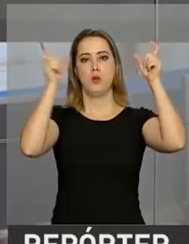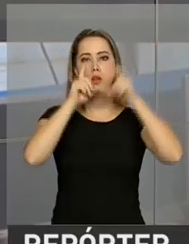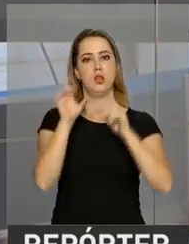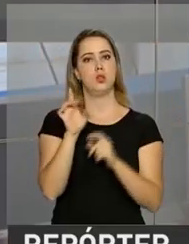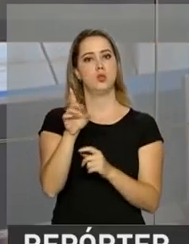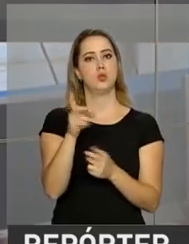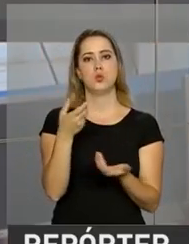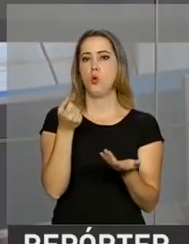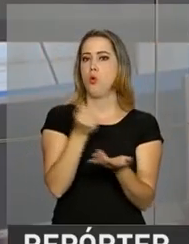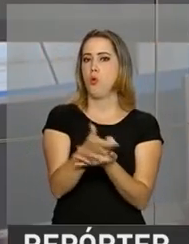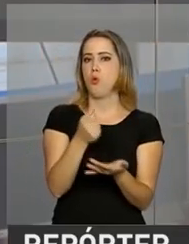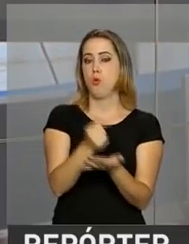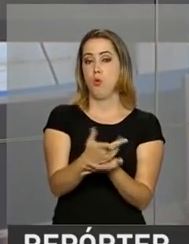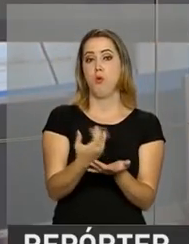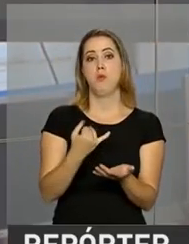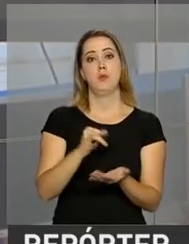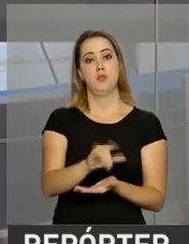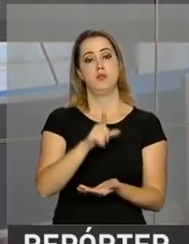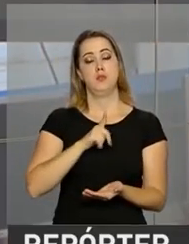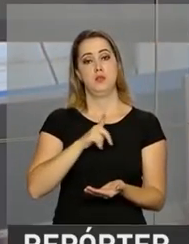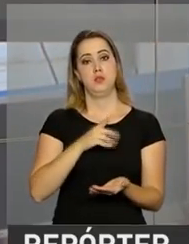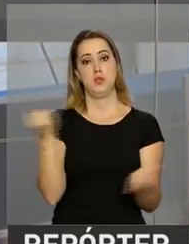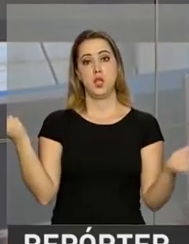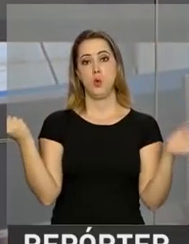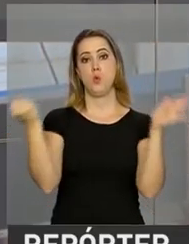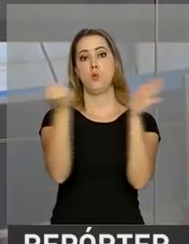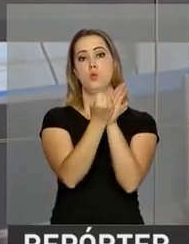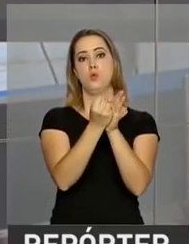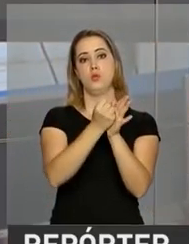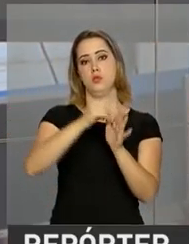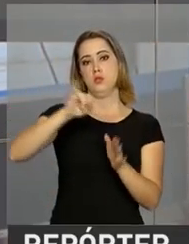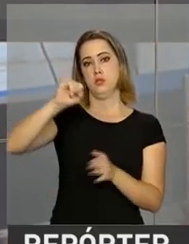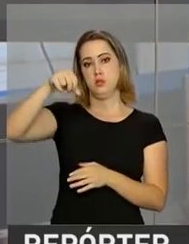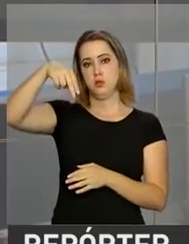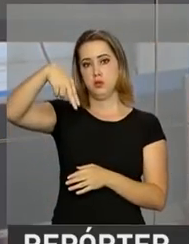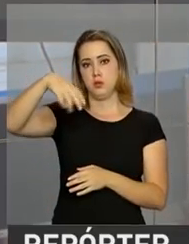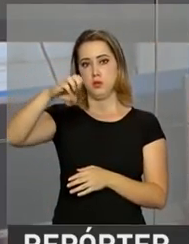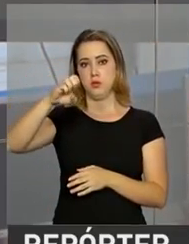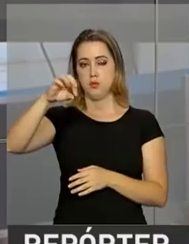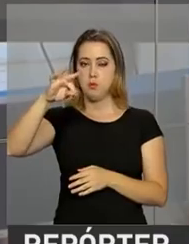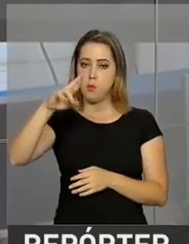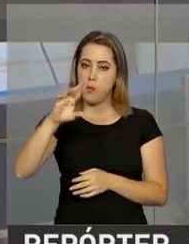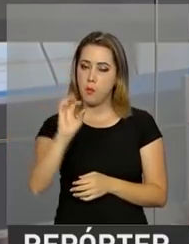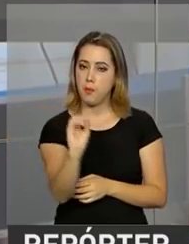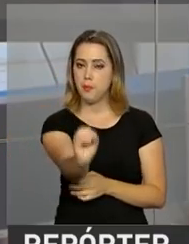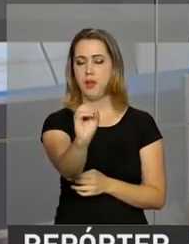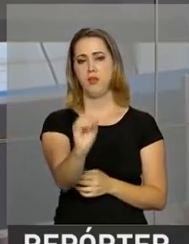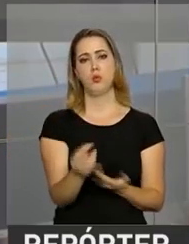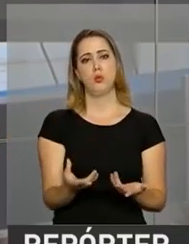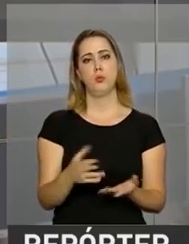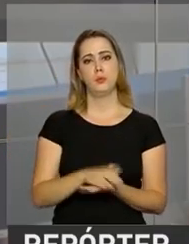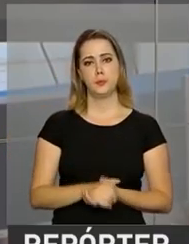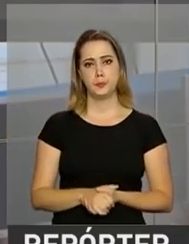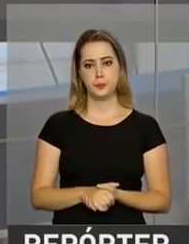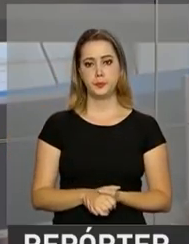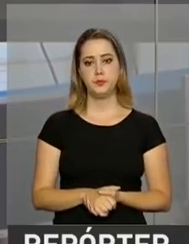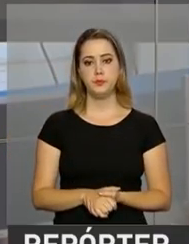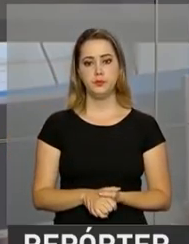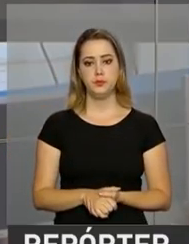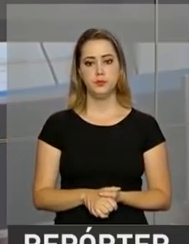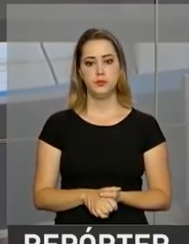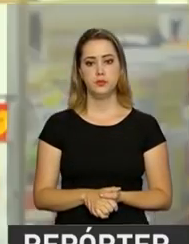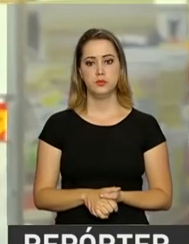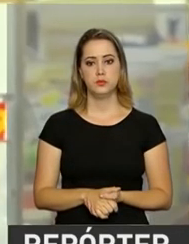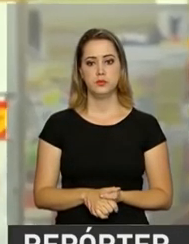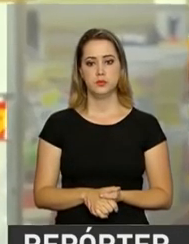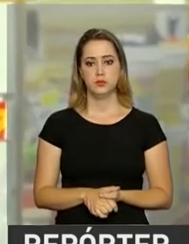só devem adquirir produtos certificados pelo Instituto Nacional de metrologia qualidade e Tecnologia em